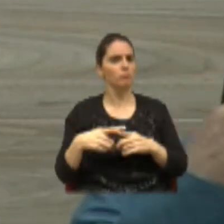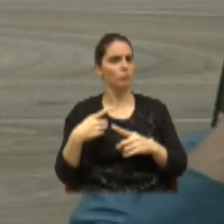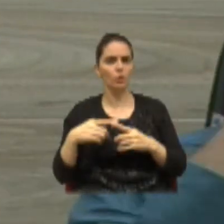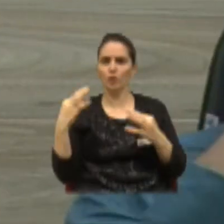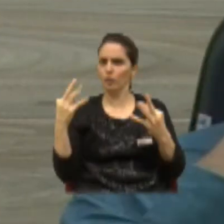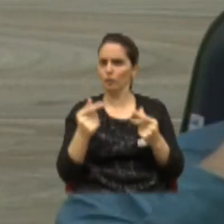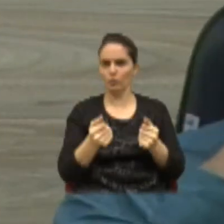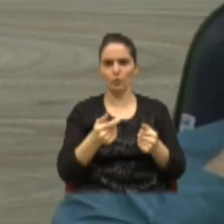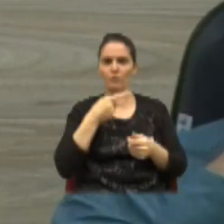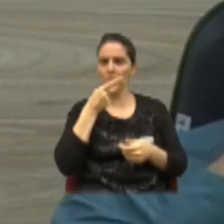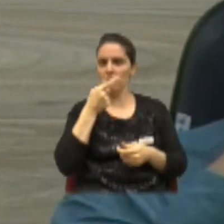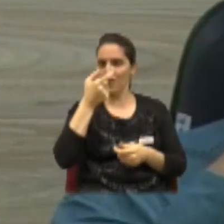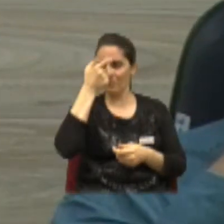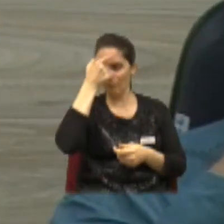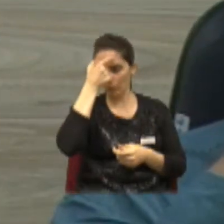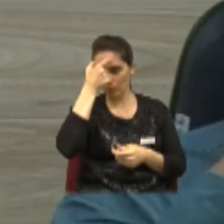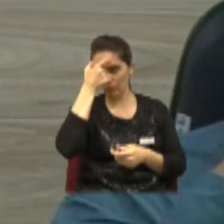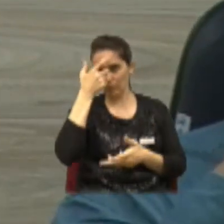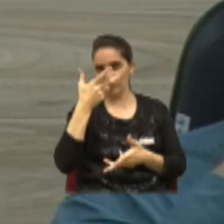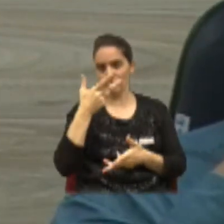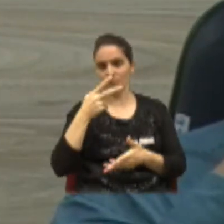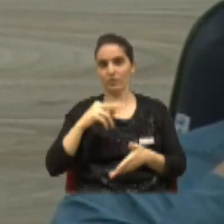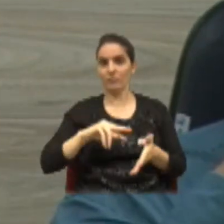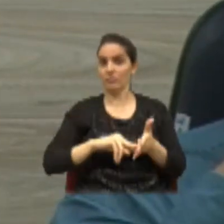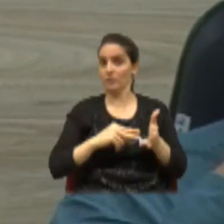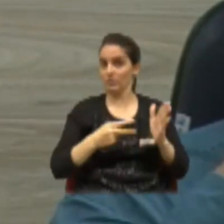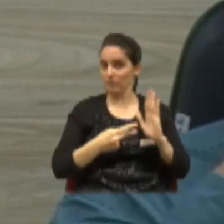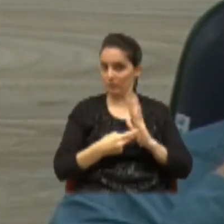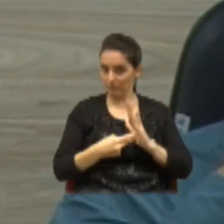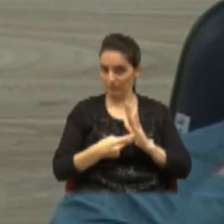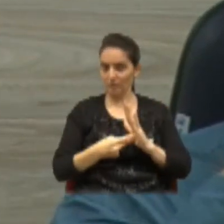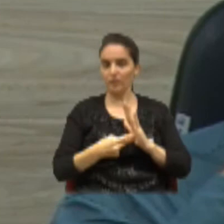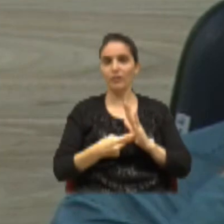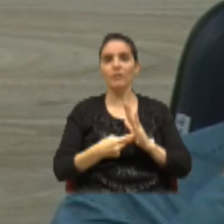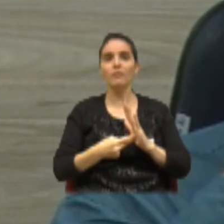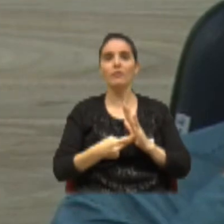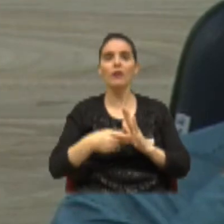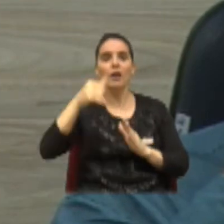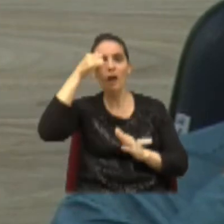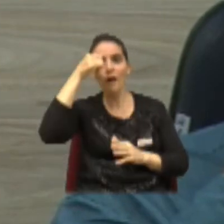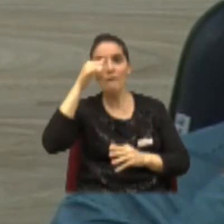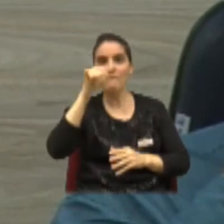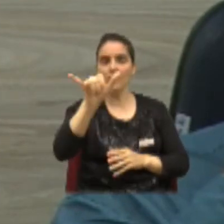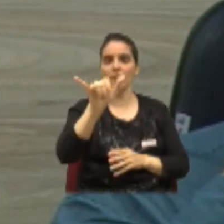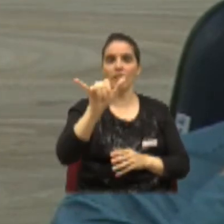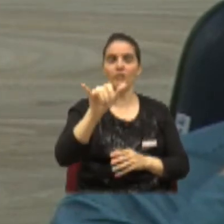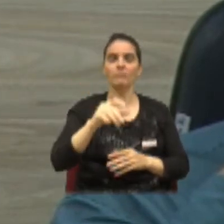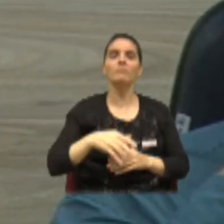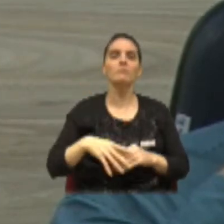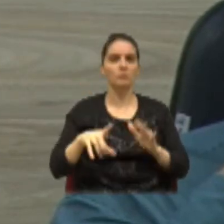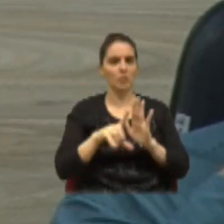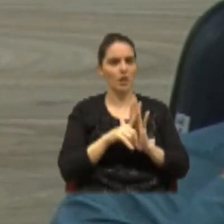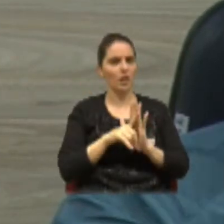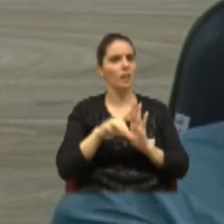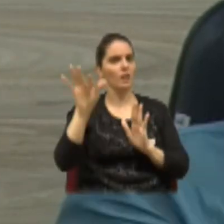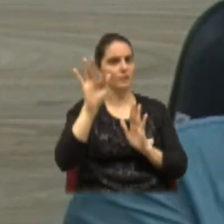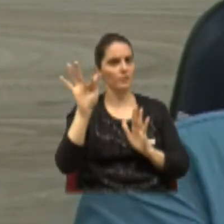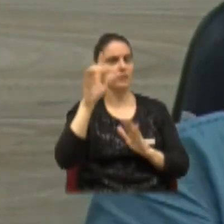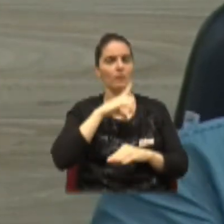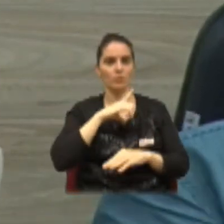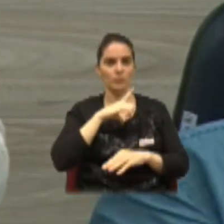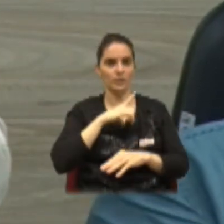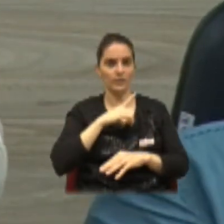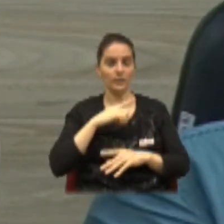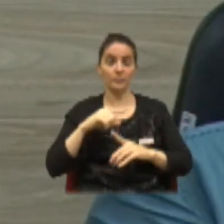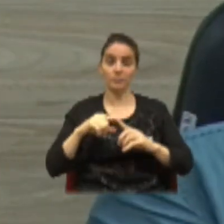de conscientização e que a gente está querendo, né, fazer de uma certa forma a prevenção, a lei ela existe, a lei federal, mas como